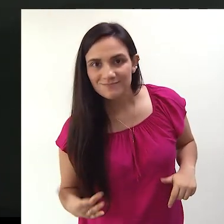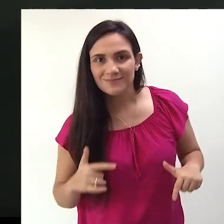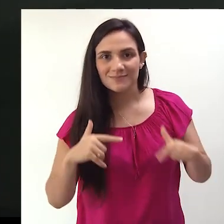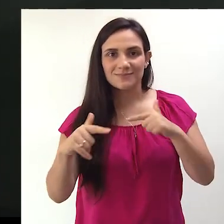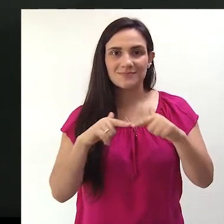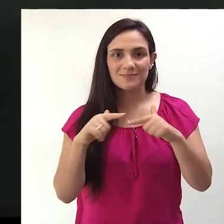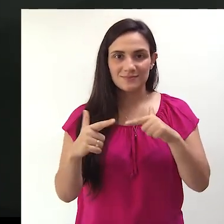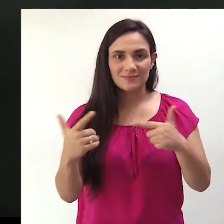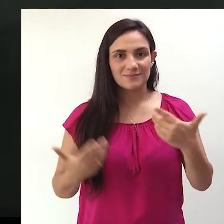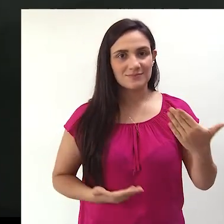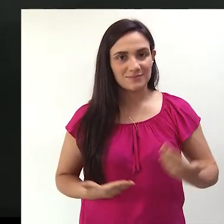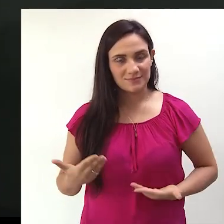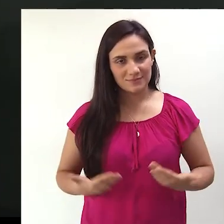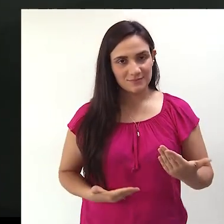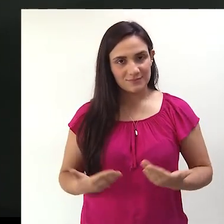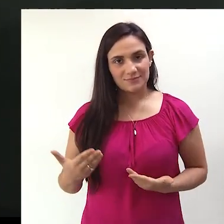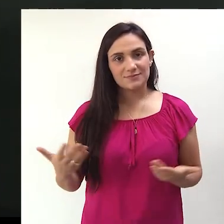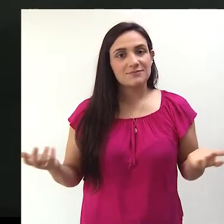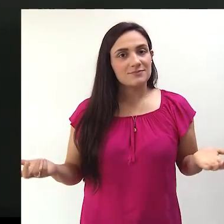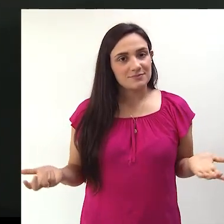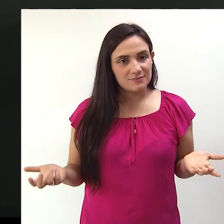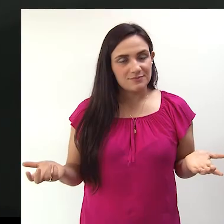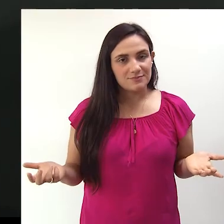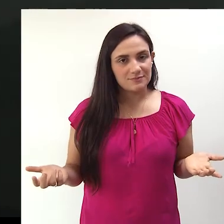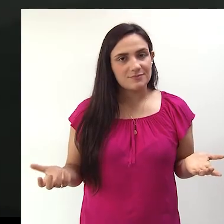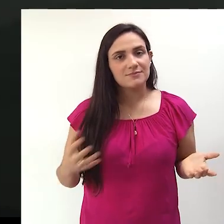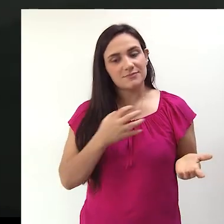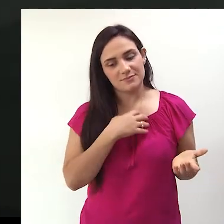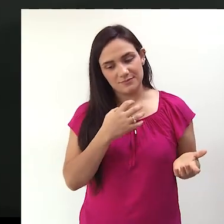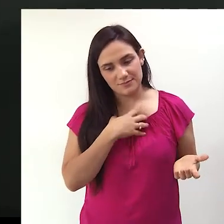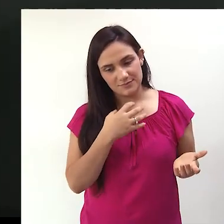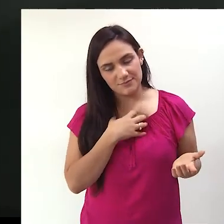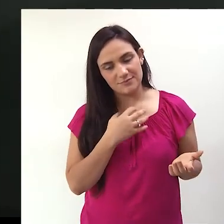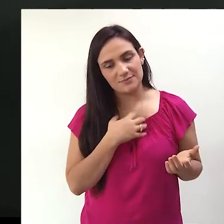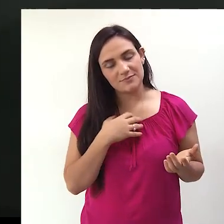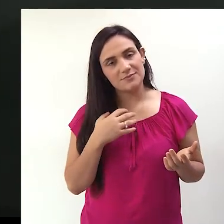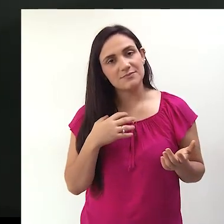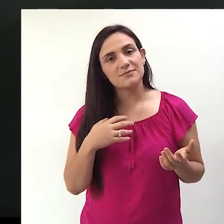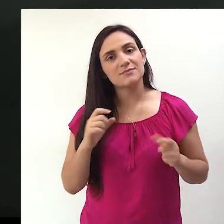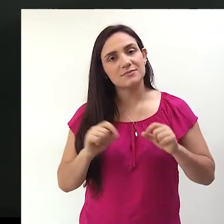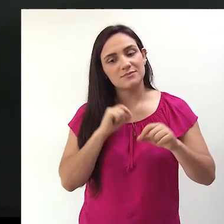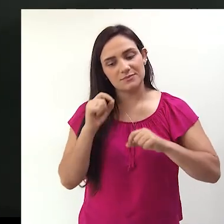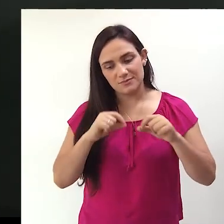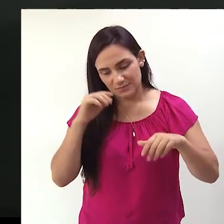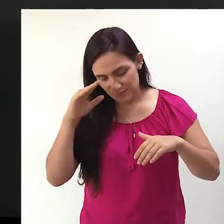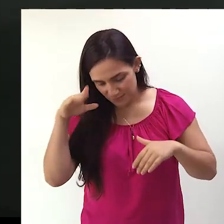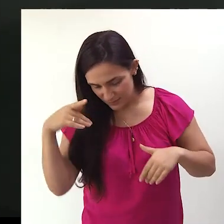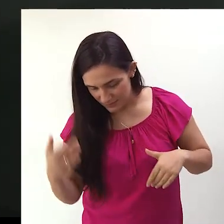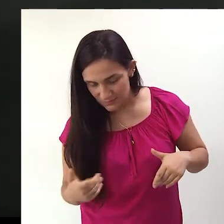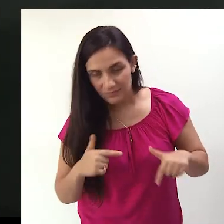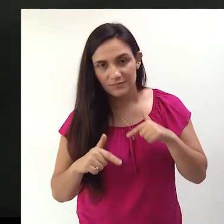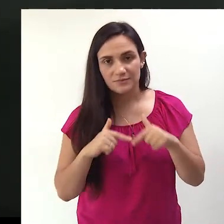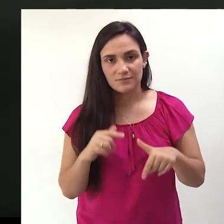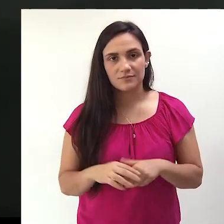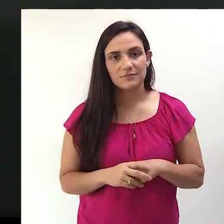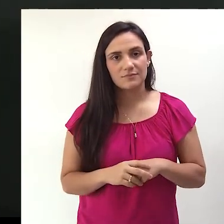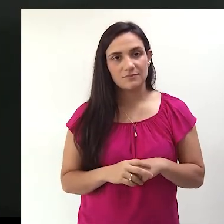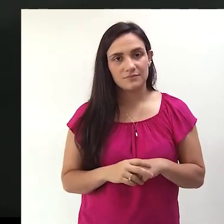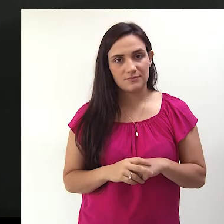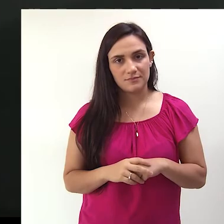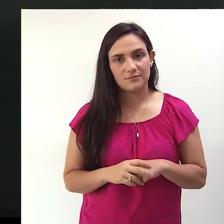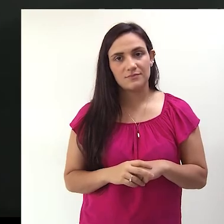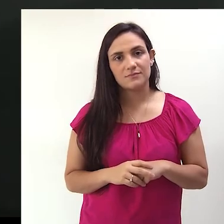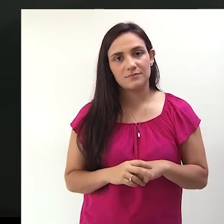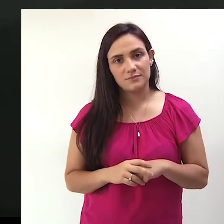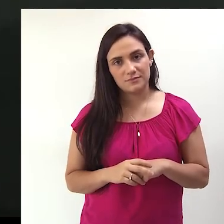triste, como foi essa do nosso colega Micael, mas é uma honra eu estar assumindo essa delegacia. Temos uma equipe